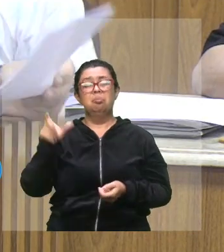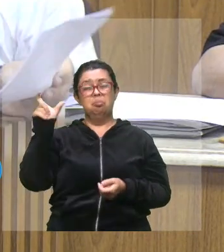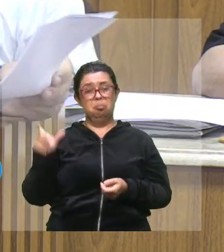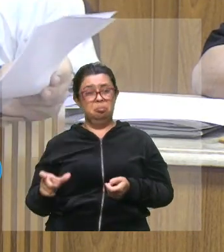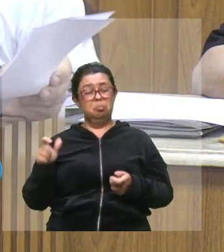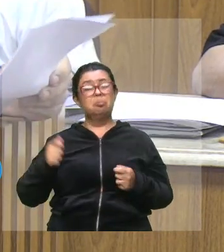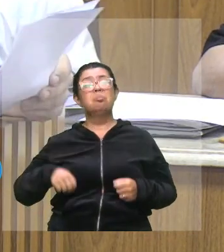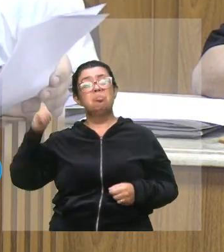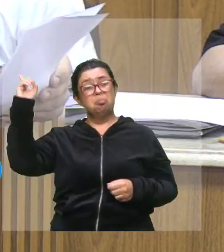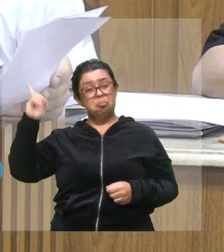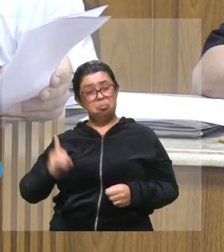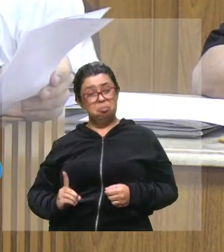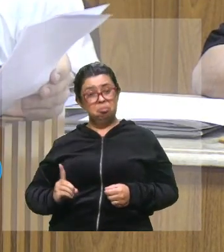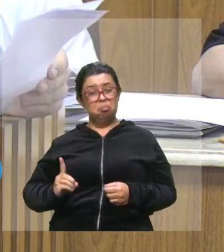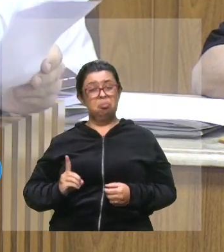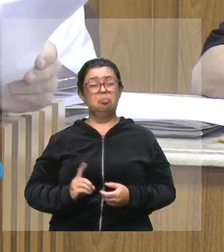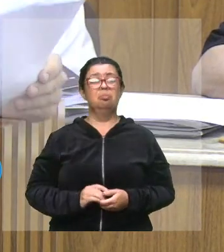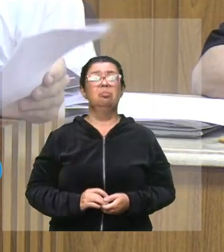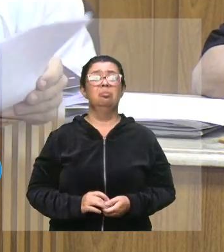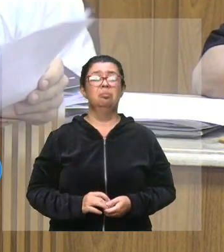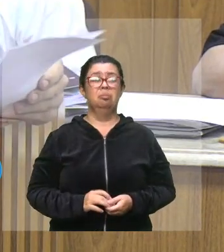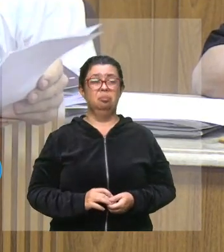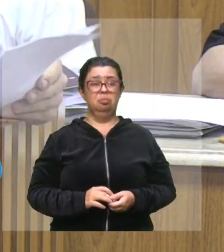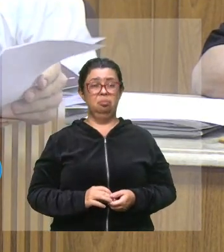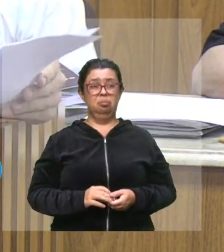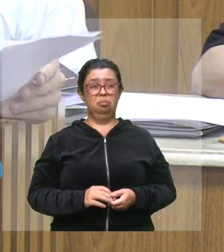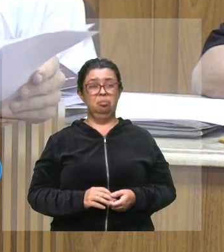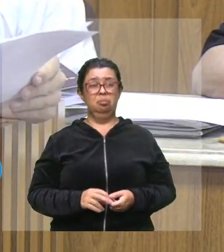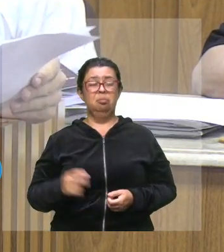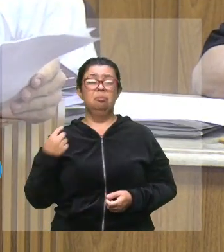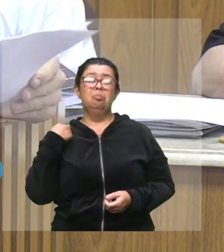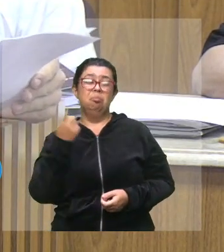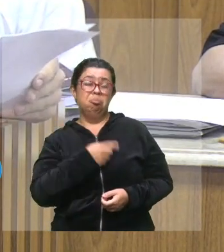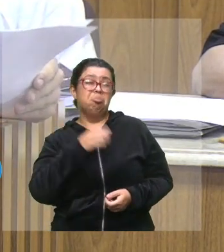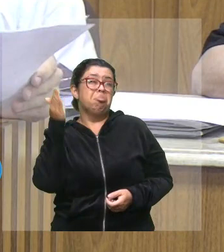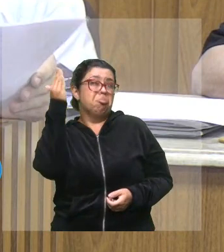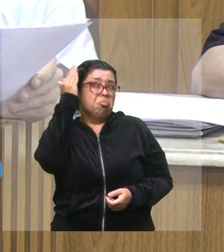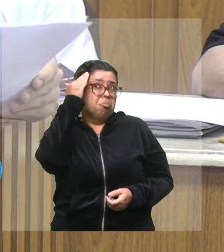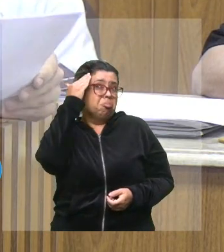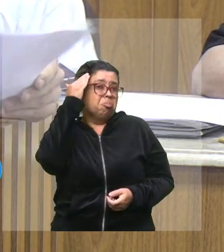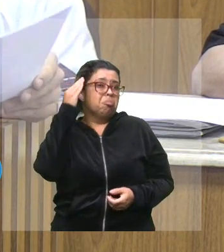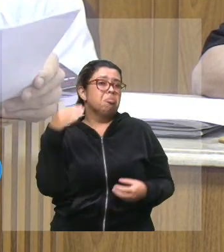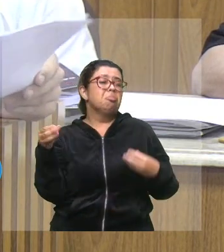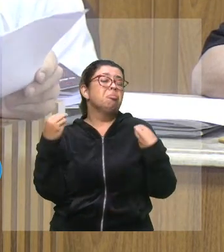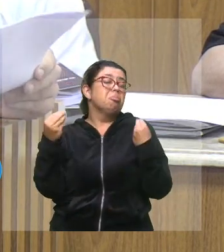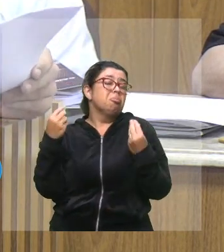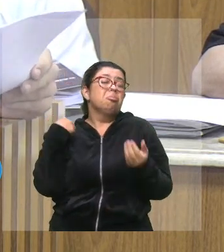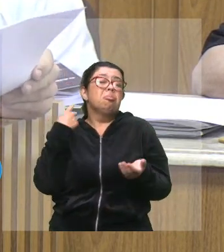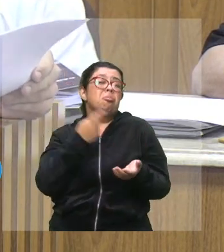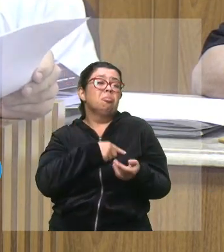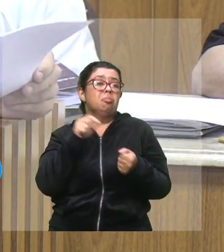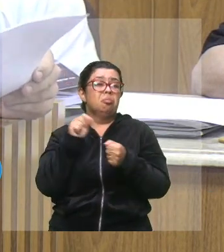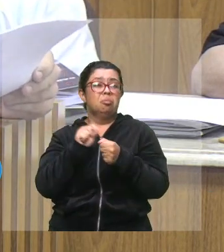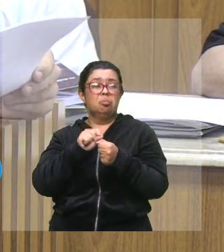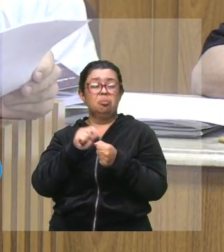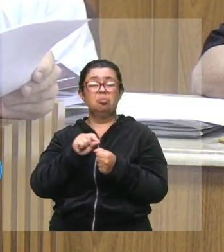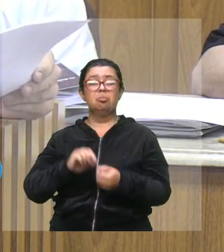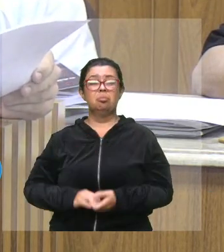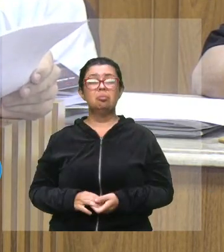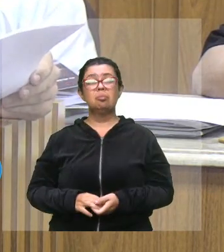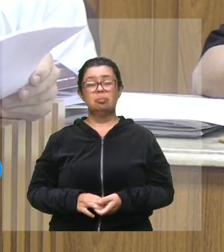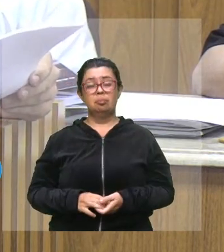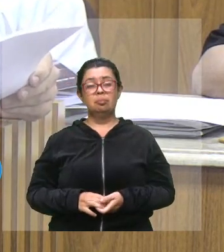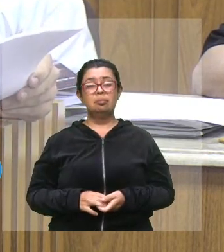com deficiência. Então, assim, eu acho que é para a gente refletir sobre qual que é o nosso papel aqui.